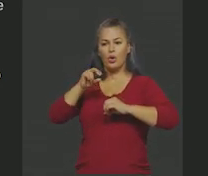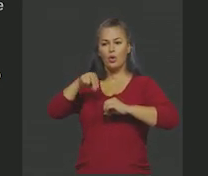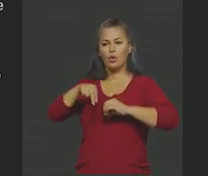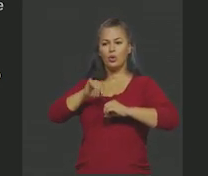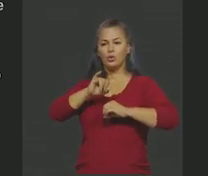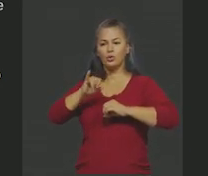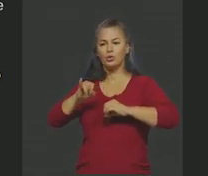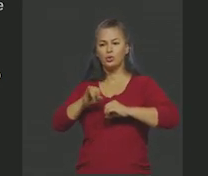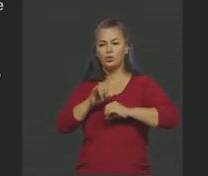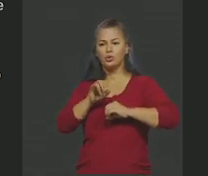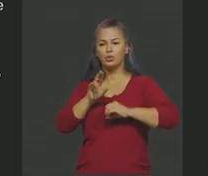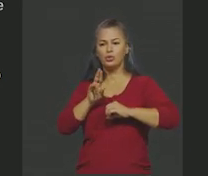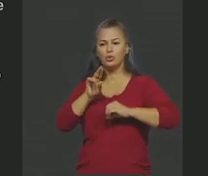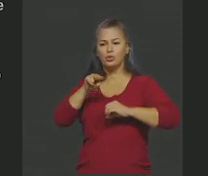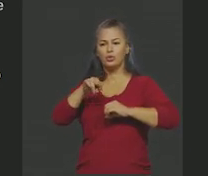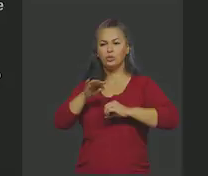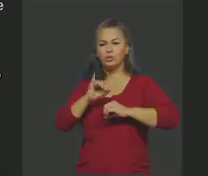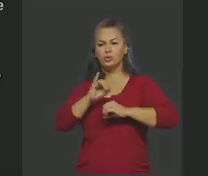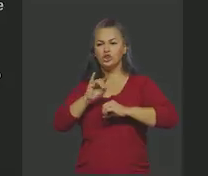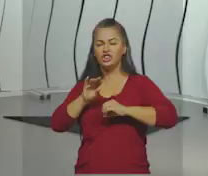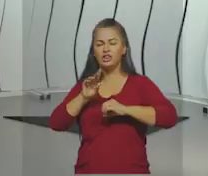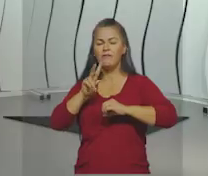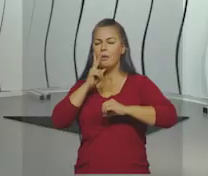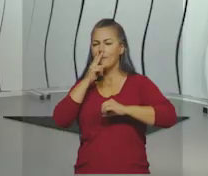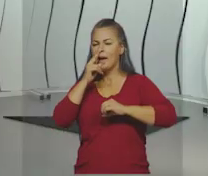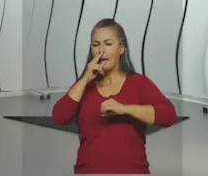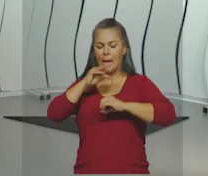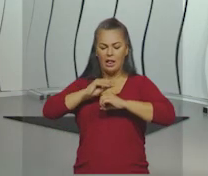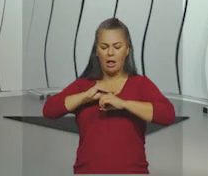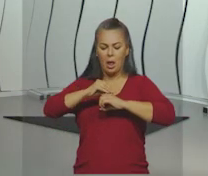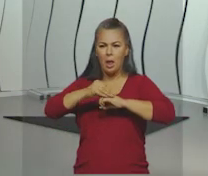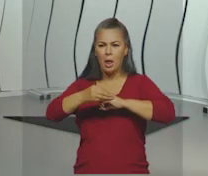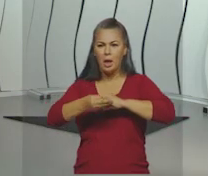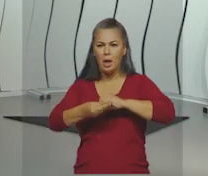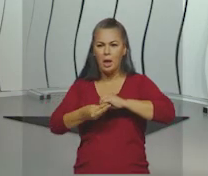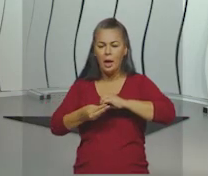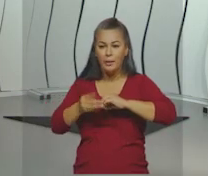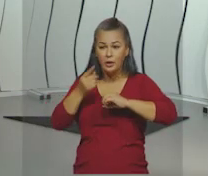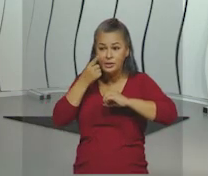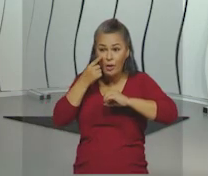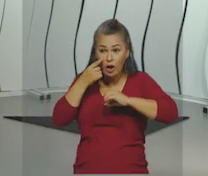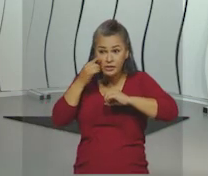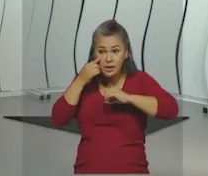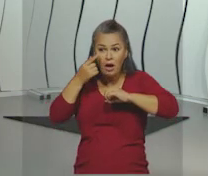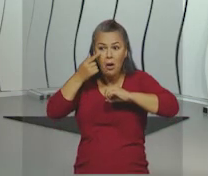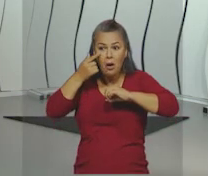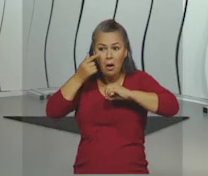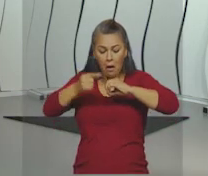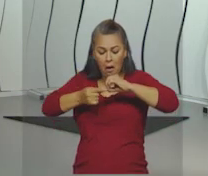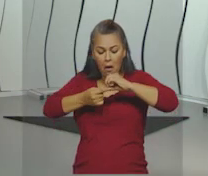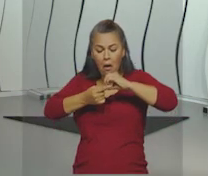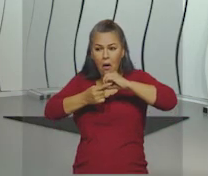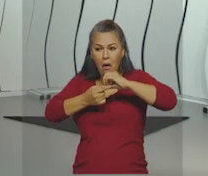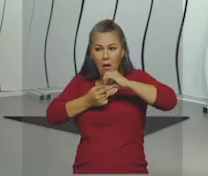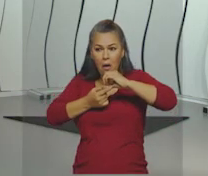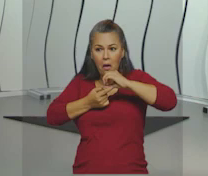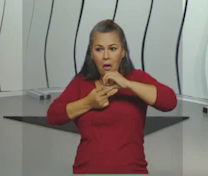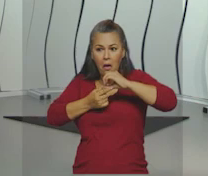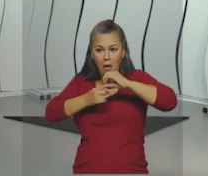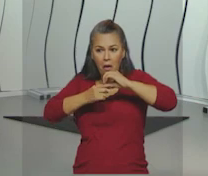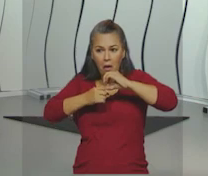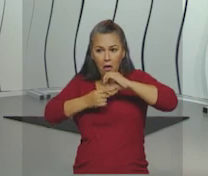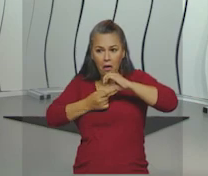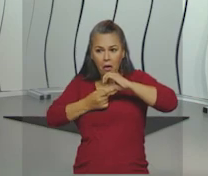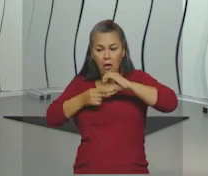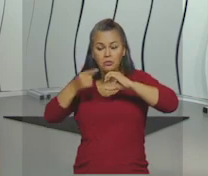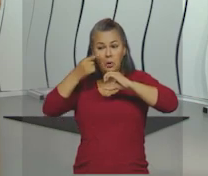que protege o olho, ajudando a manter úmido. Quando você abaixa assim, ó, a pálpebra, você consegue ver aquele vermelhinho do olho, que